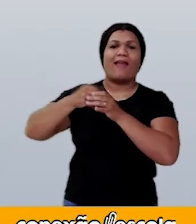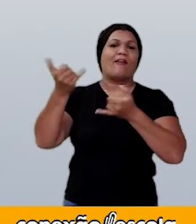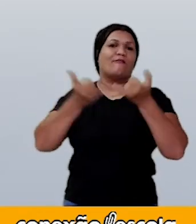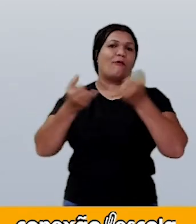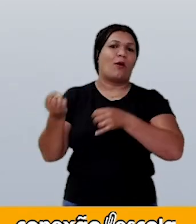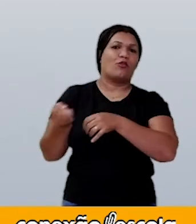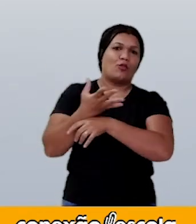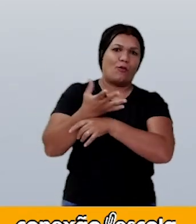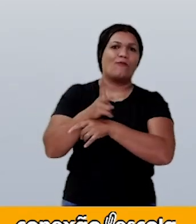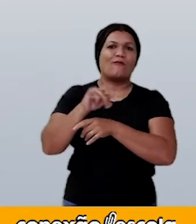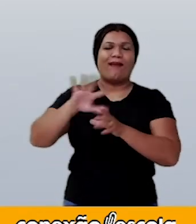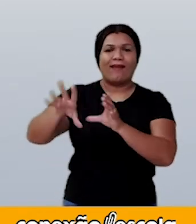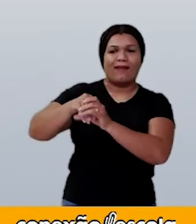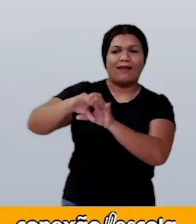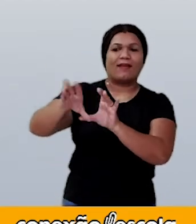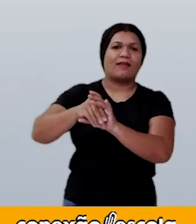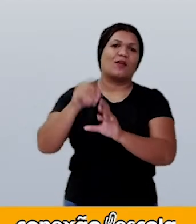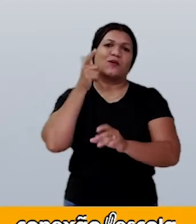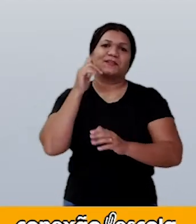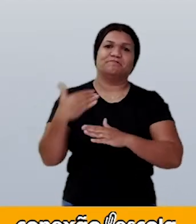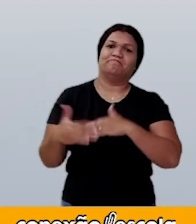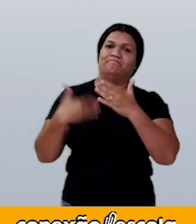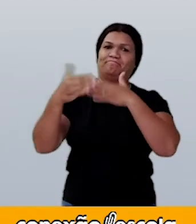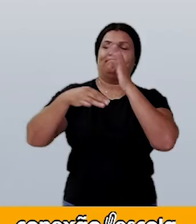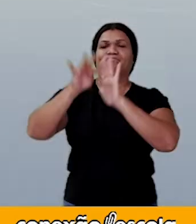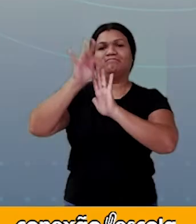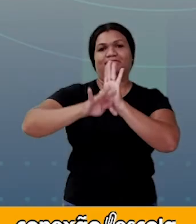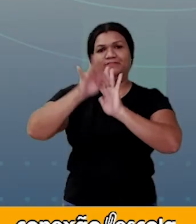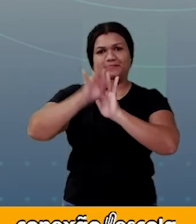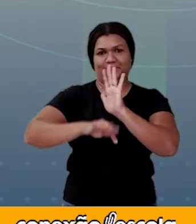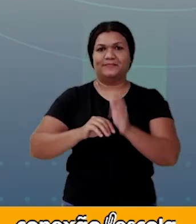também contribuindo para a progressão desse texto.